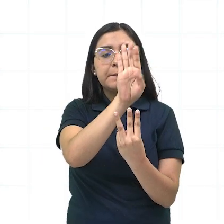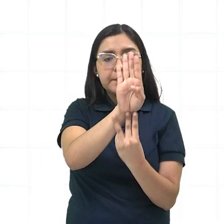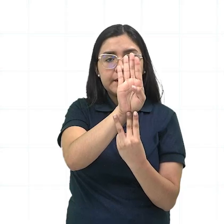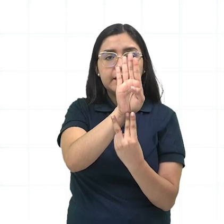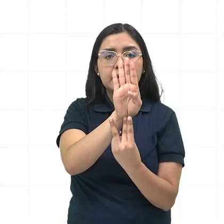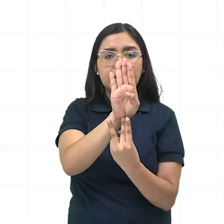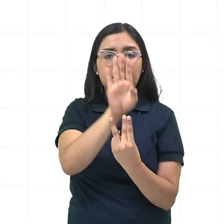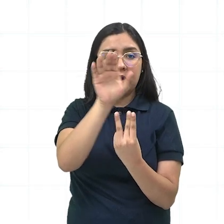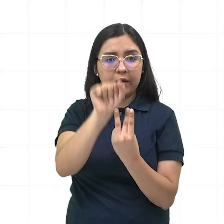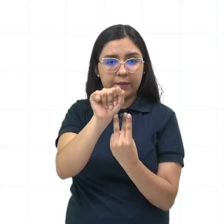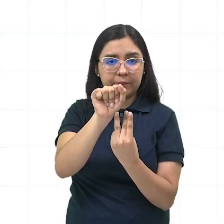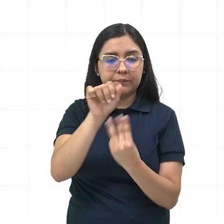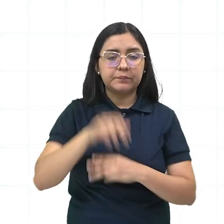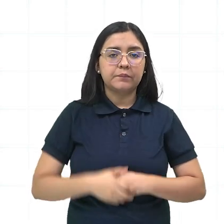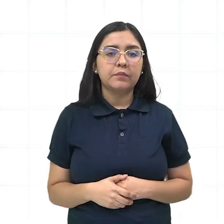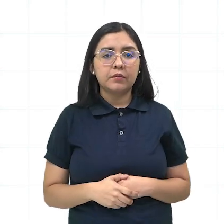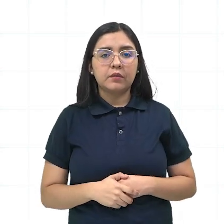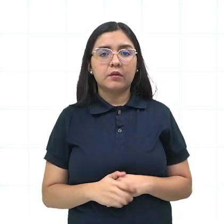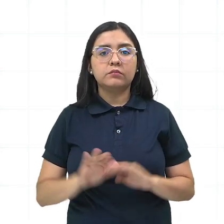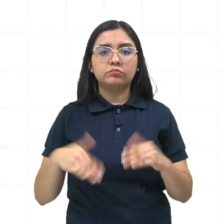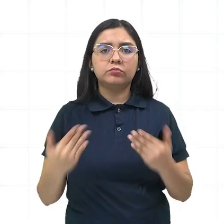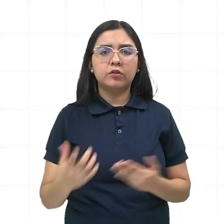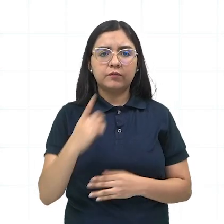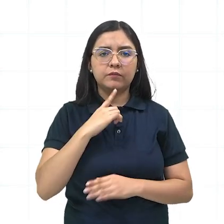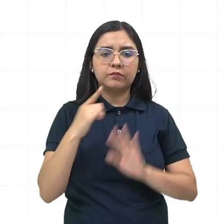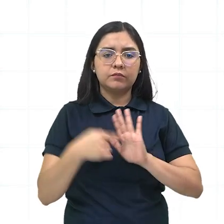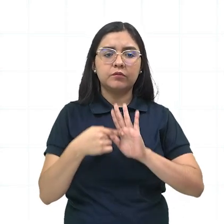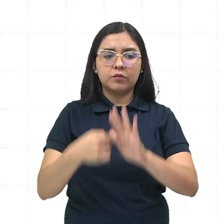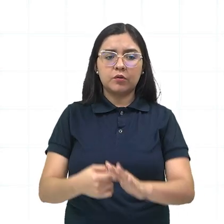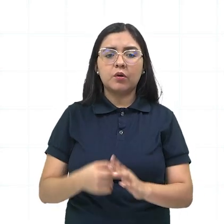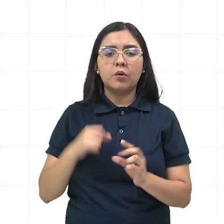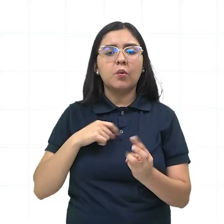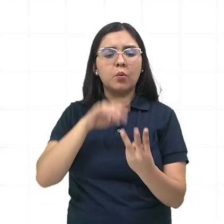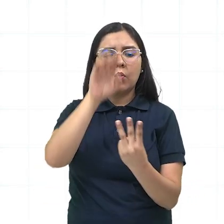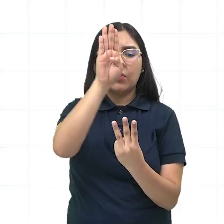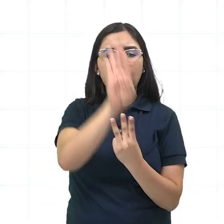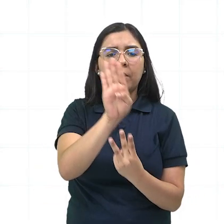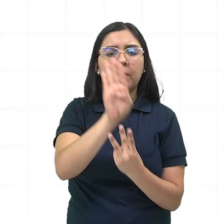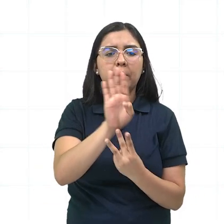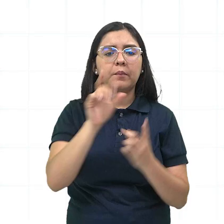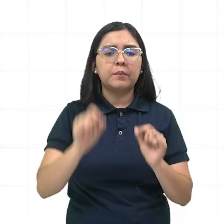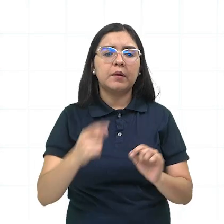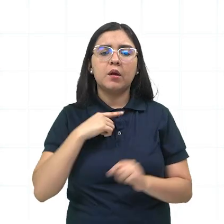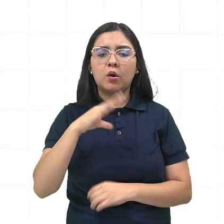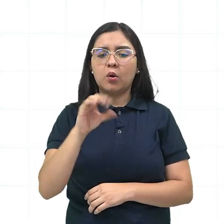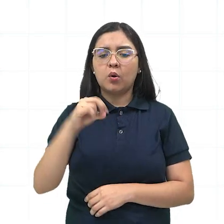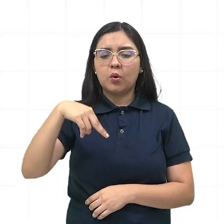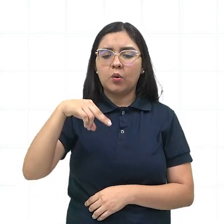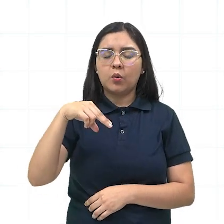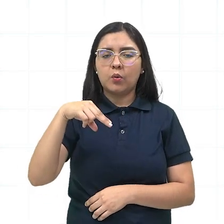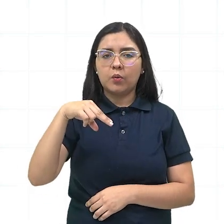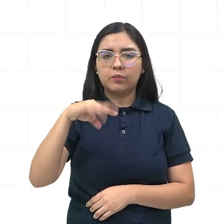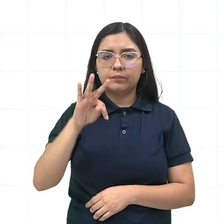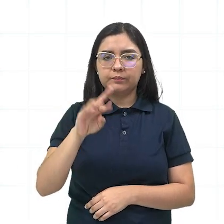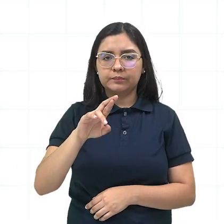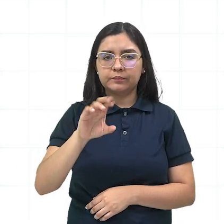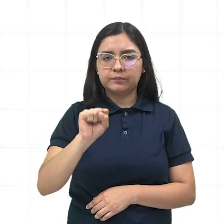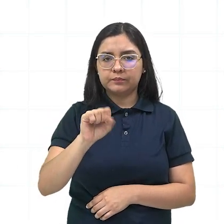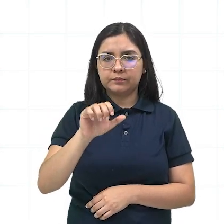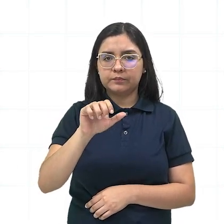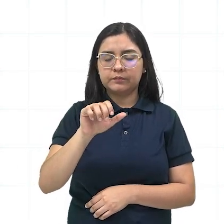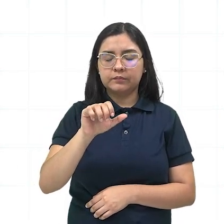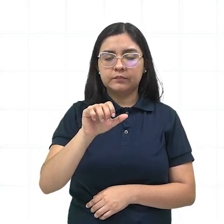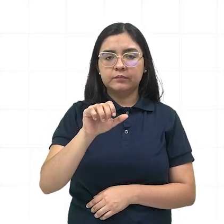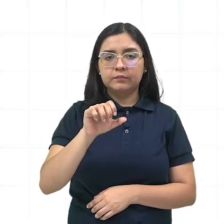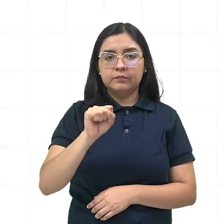B, A. Onde eu vou trazer o B como se ele fosse o contraste, aquela parte bem